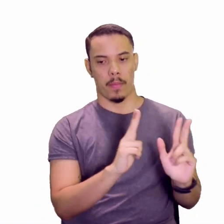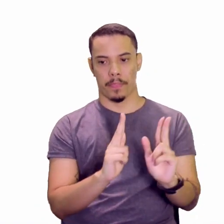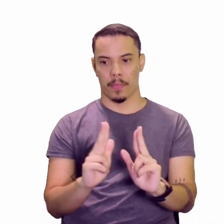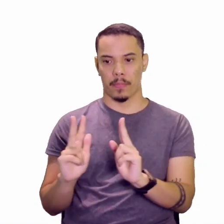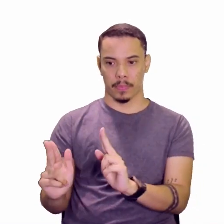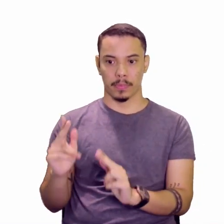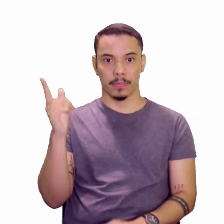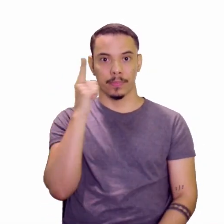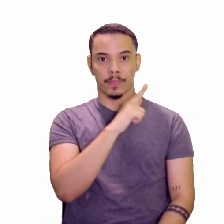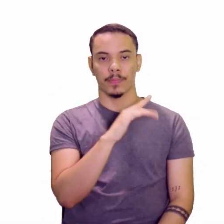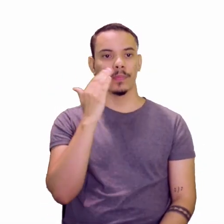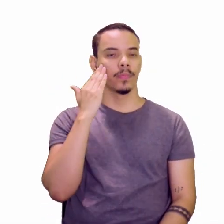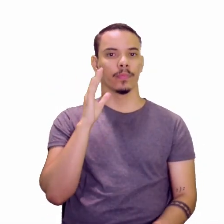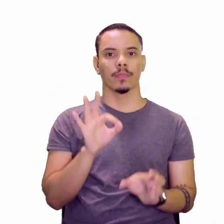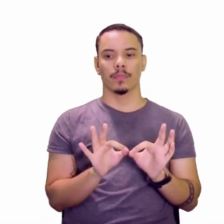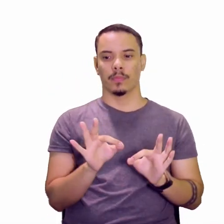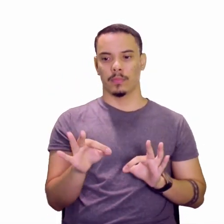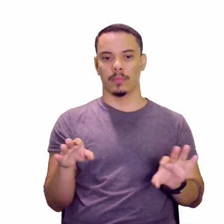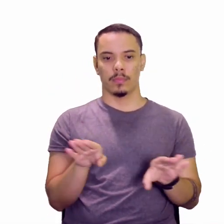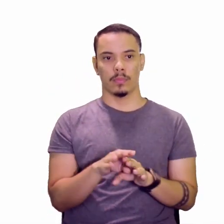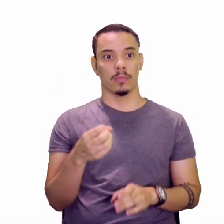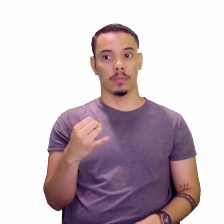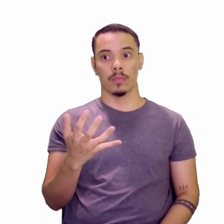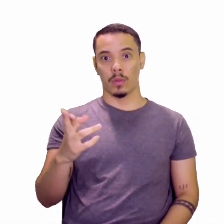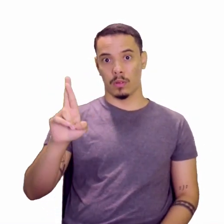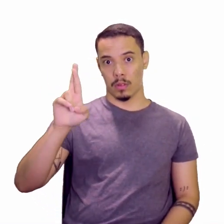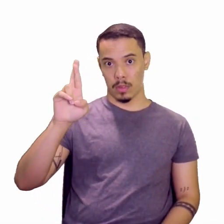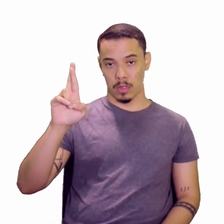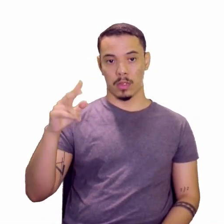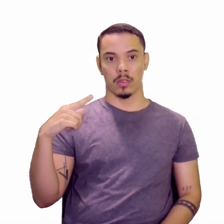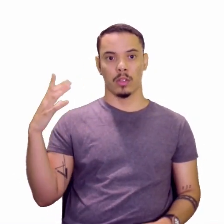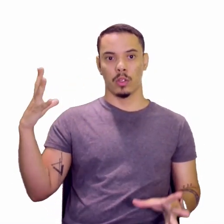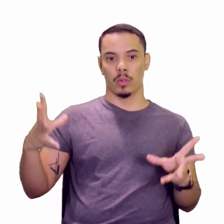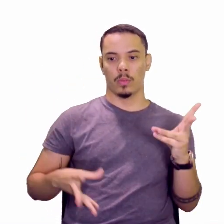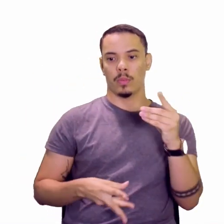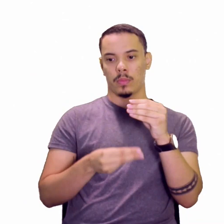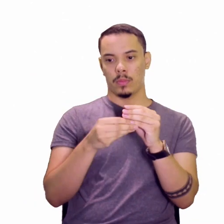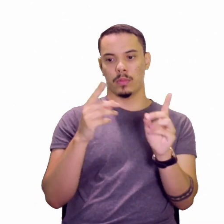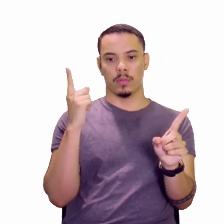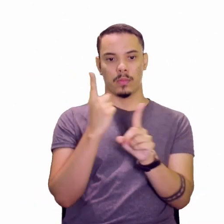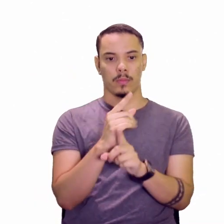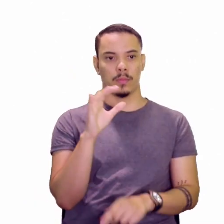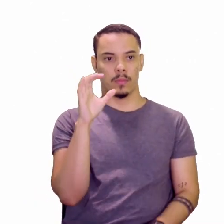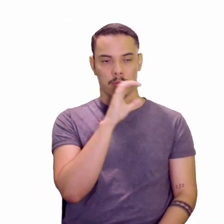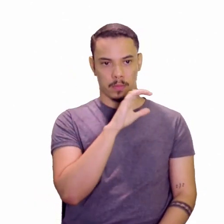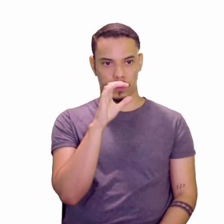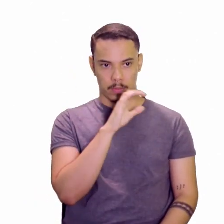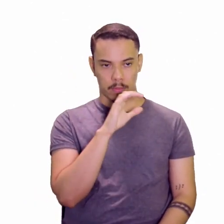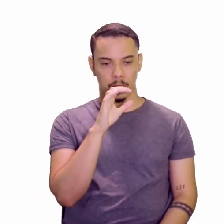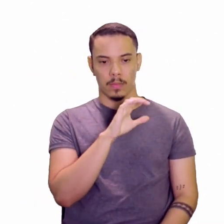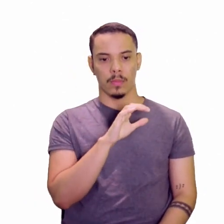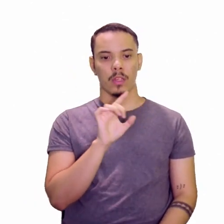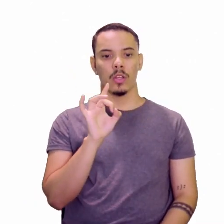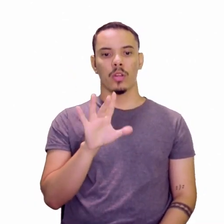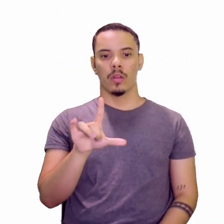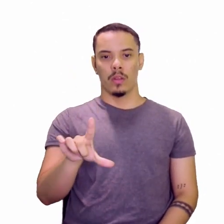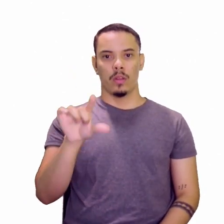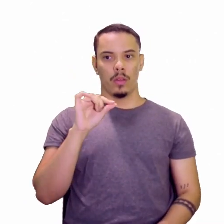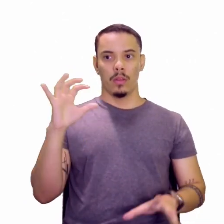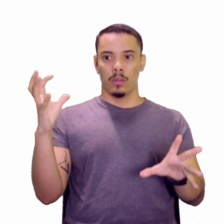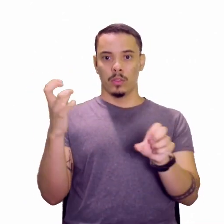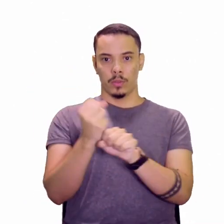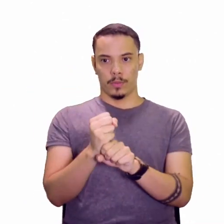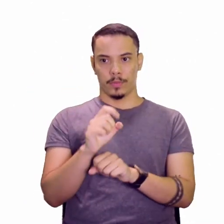distância pela E isso, se eu velocidade. quisesse também complementar essa questão encontrando a velocidade média nesse trecho, é só pegar ali o total